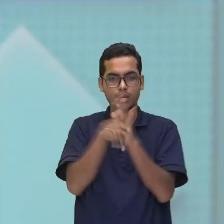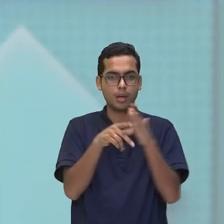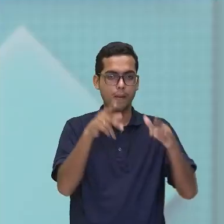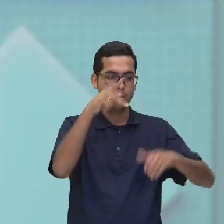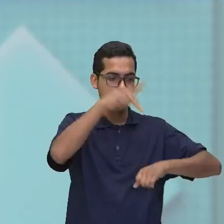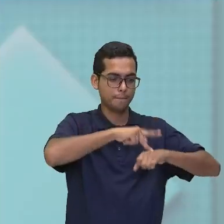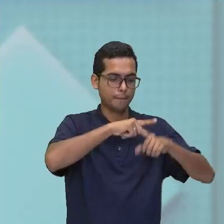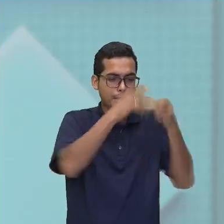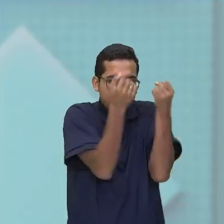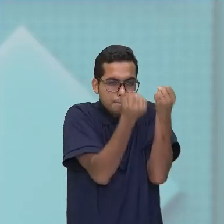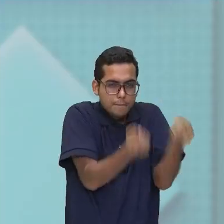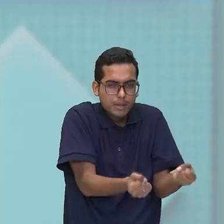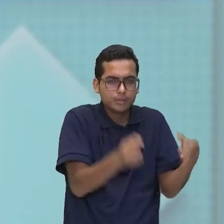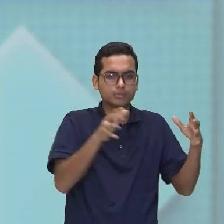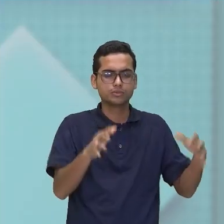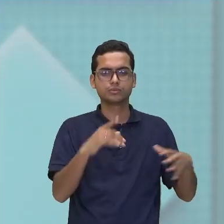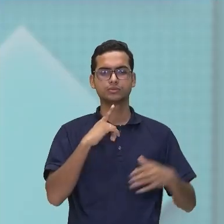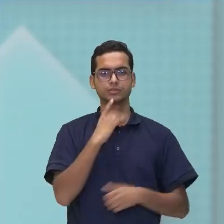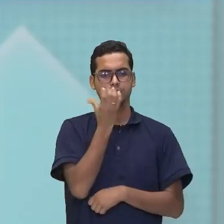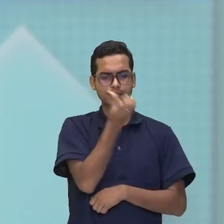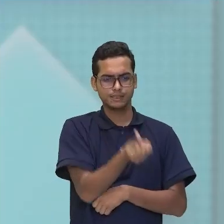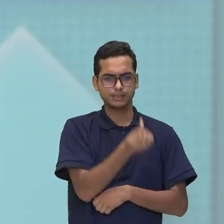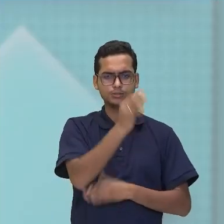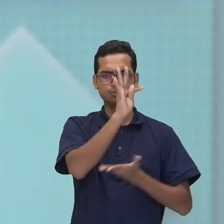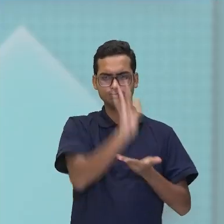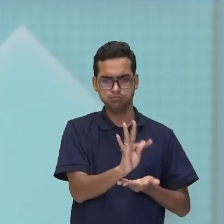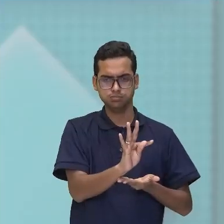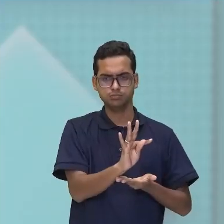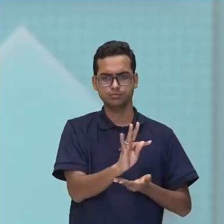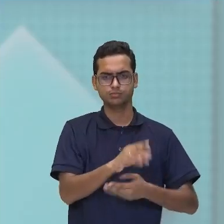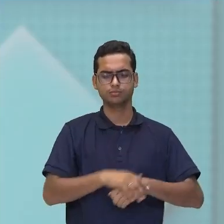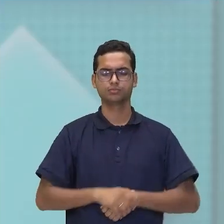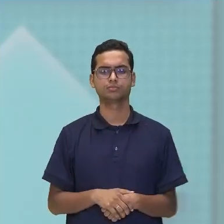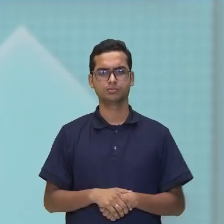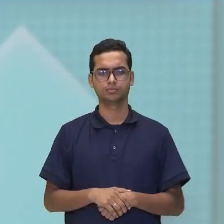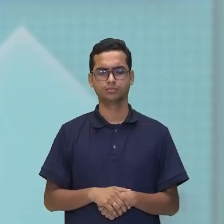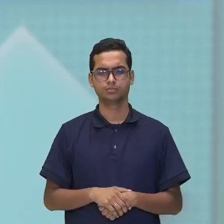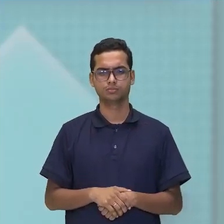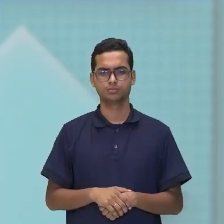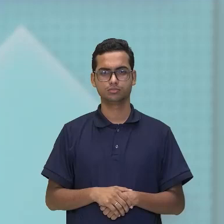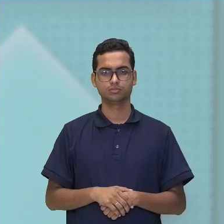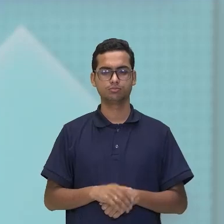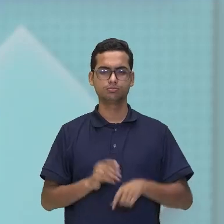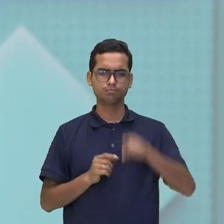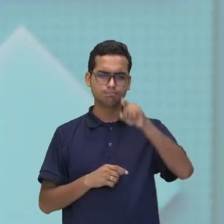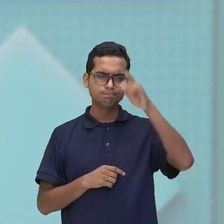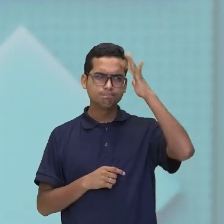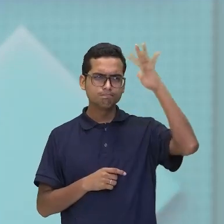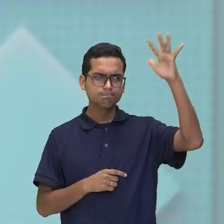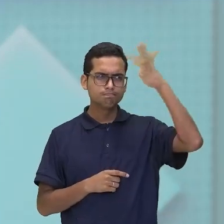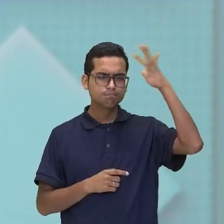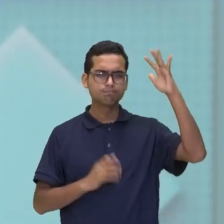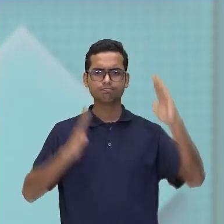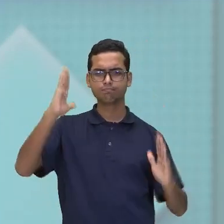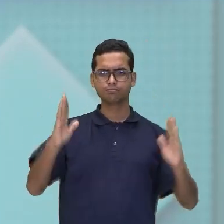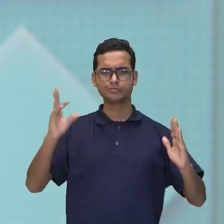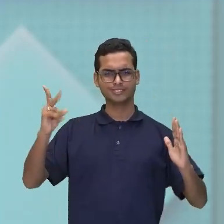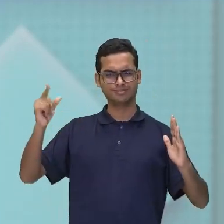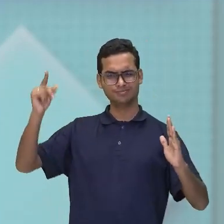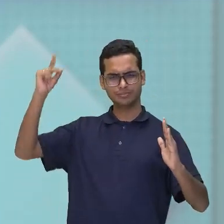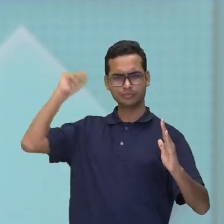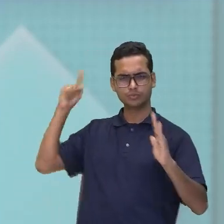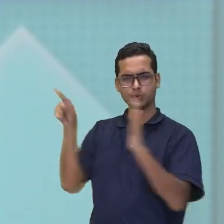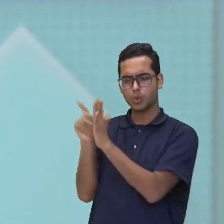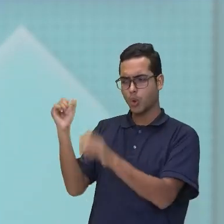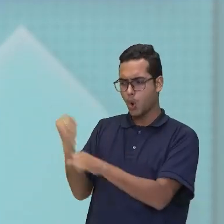pesada, ela pesa 6 toneladas. Agora vocês imaginam, nesse período que foi construído isso, sem